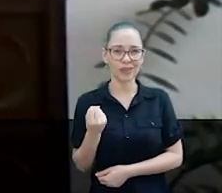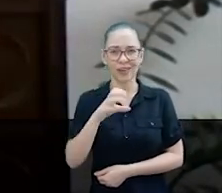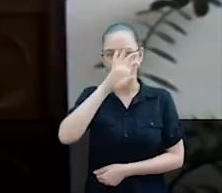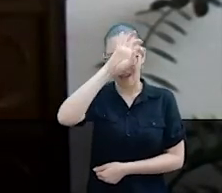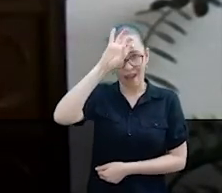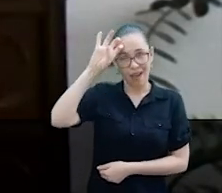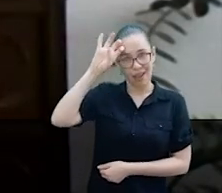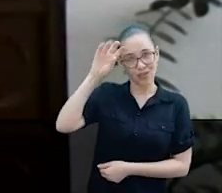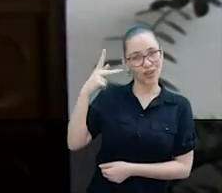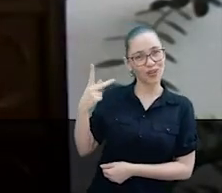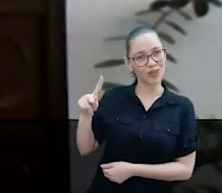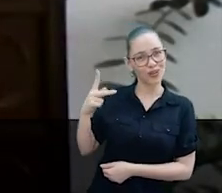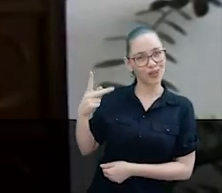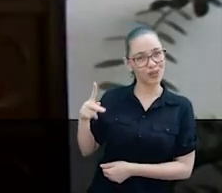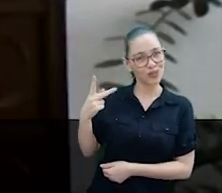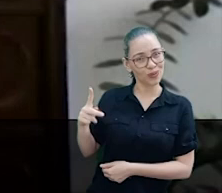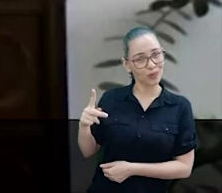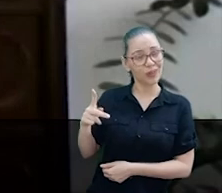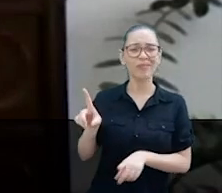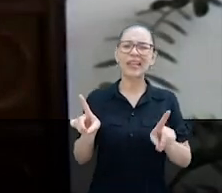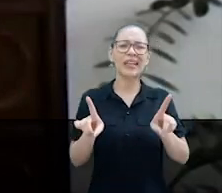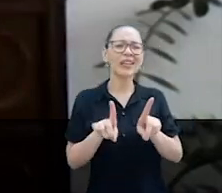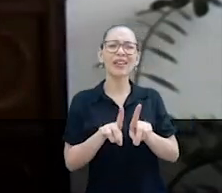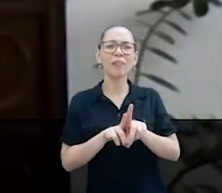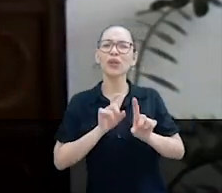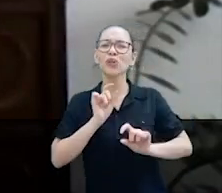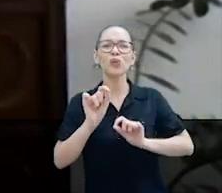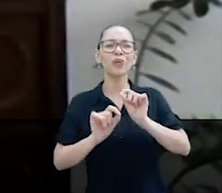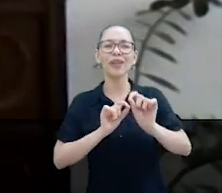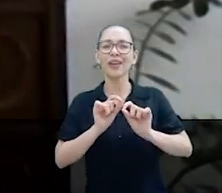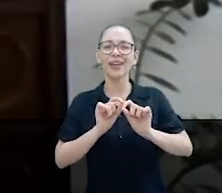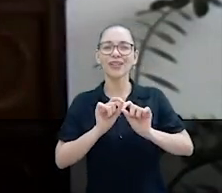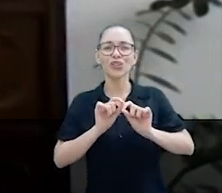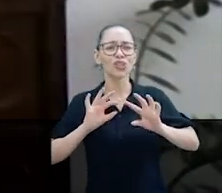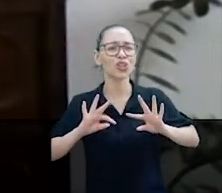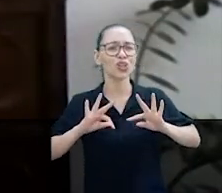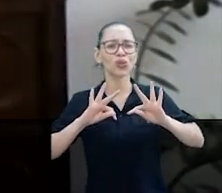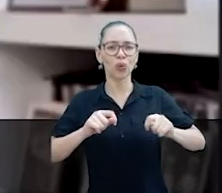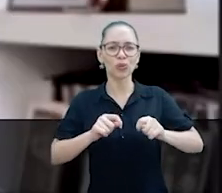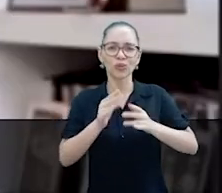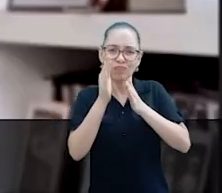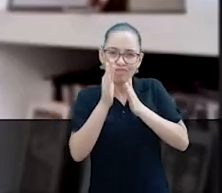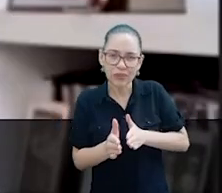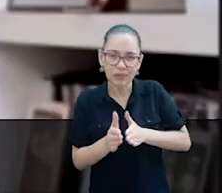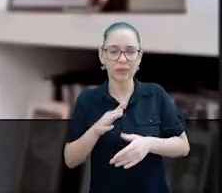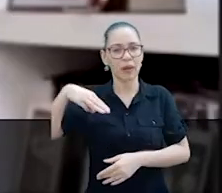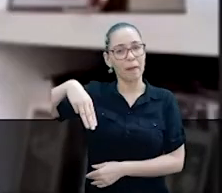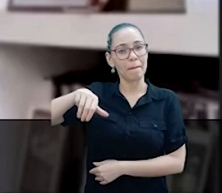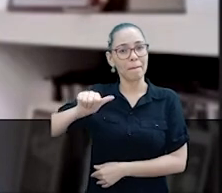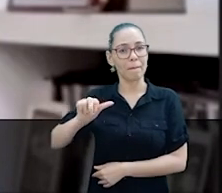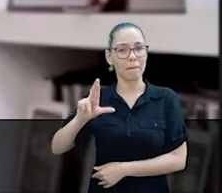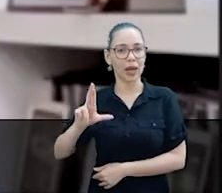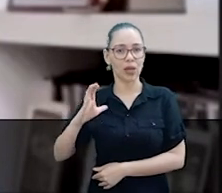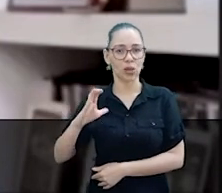ético, da sua coerência de praxis, né, de falar e agir. O Marcos